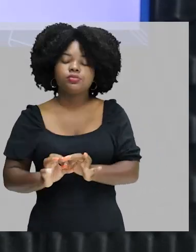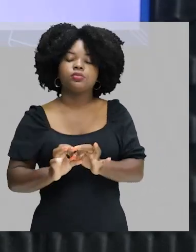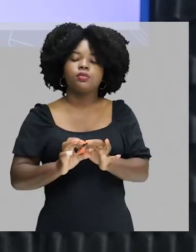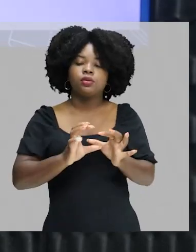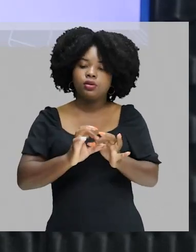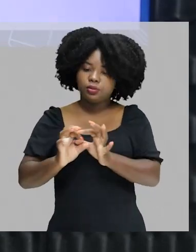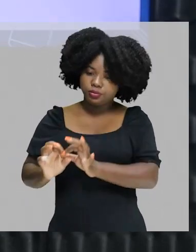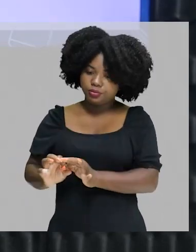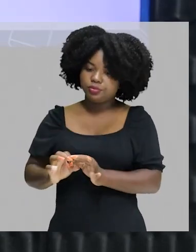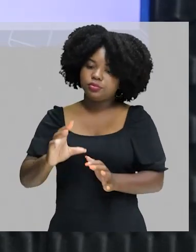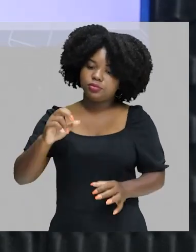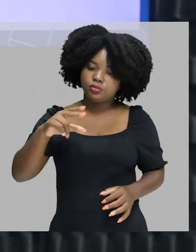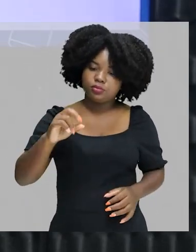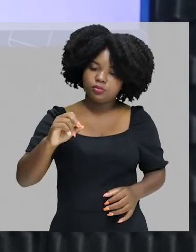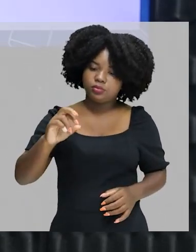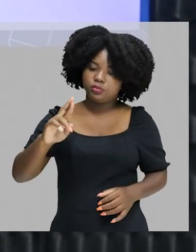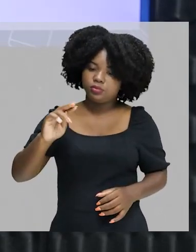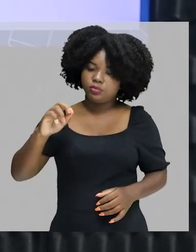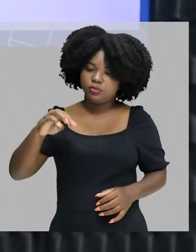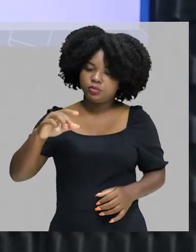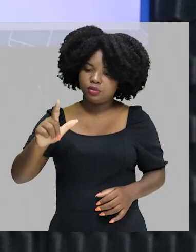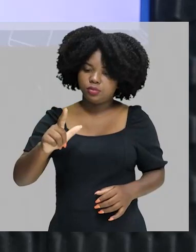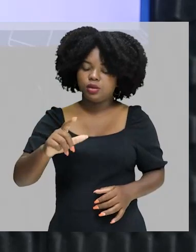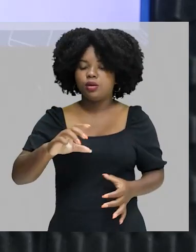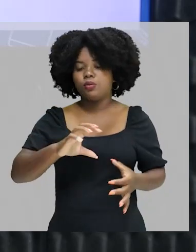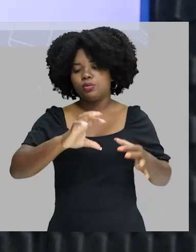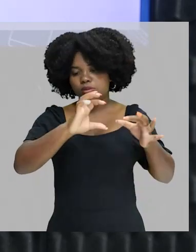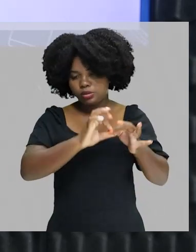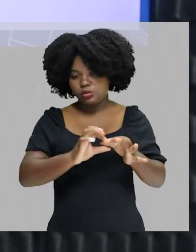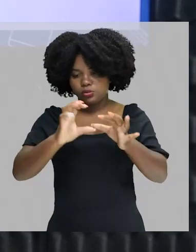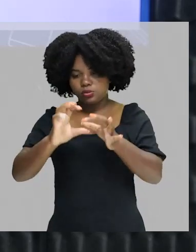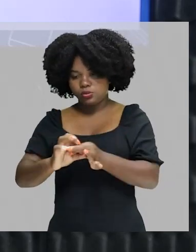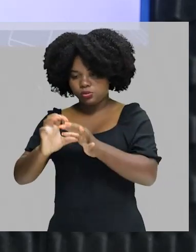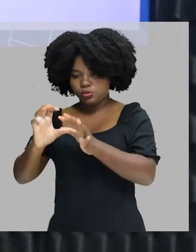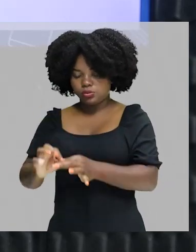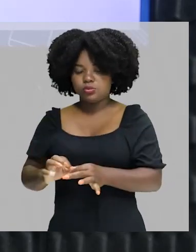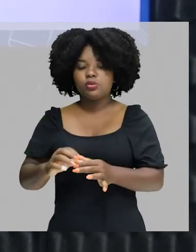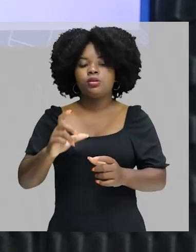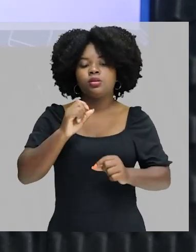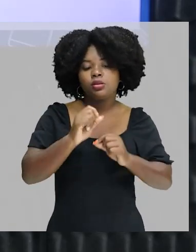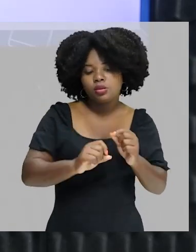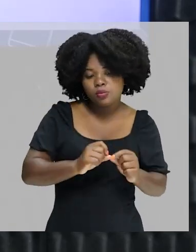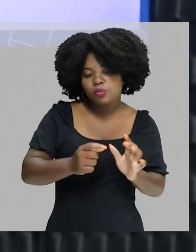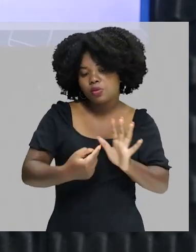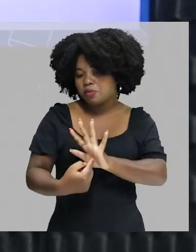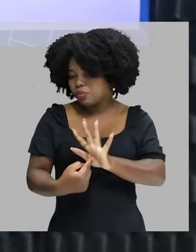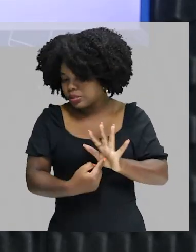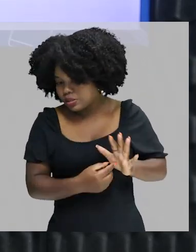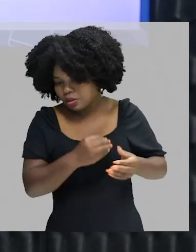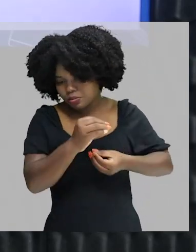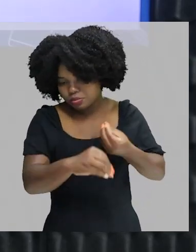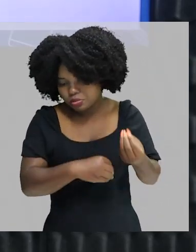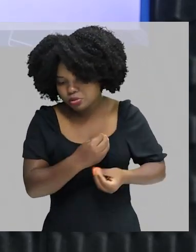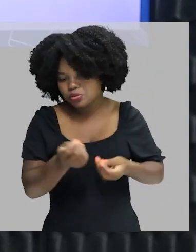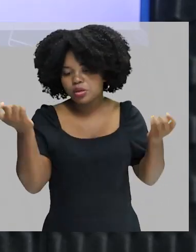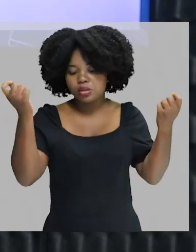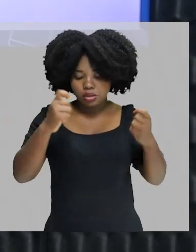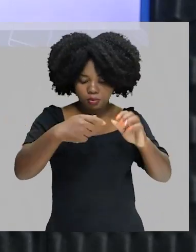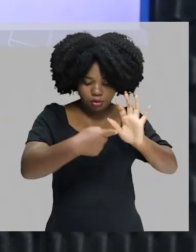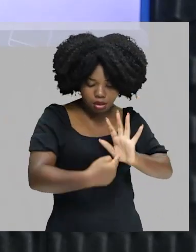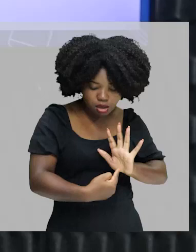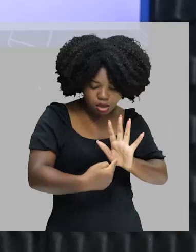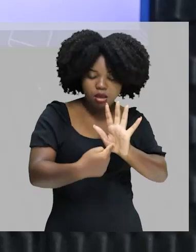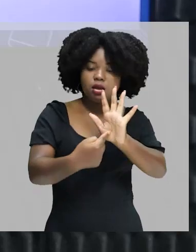formando um plástico de maior massa molecular. Por não apresentar ramificação, eles podem se